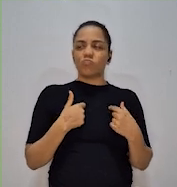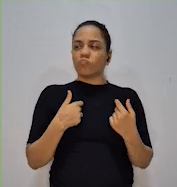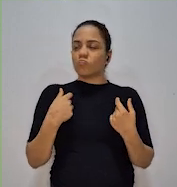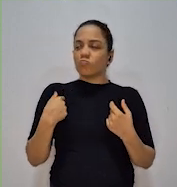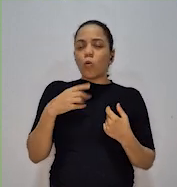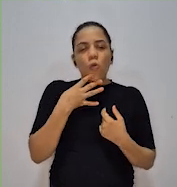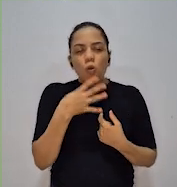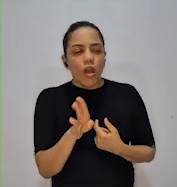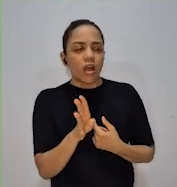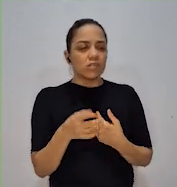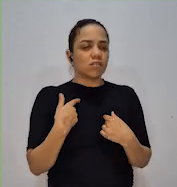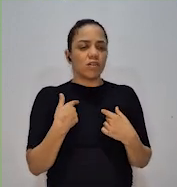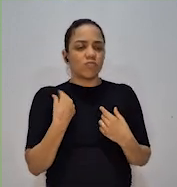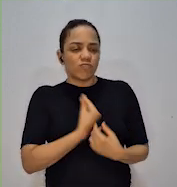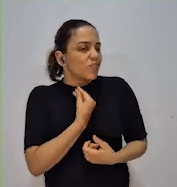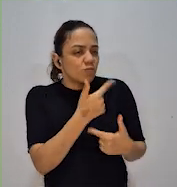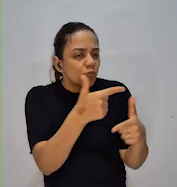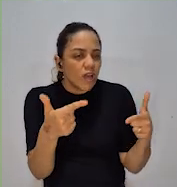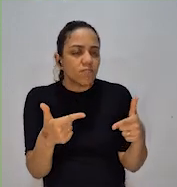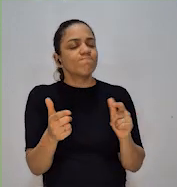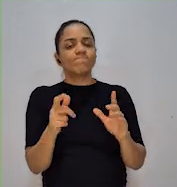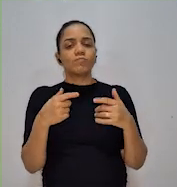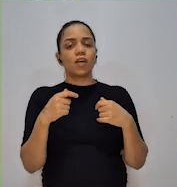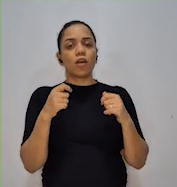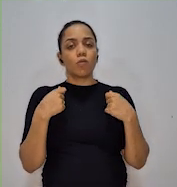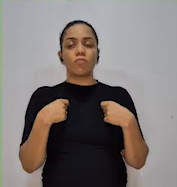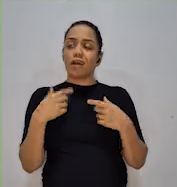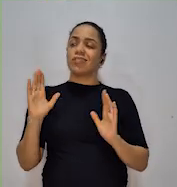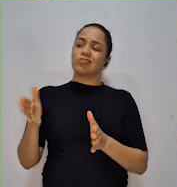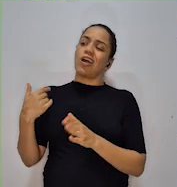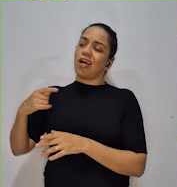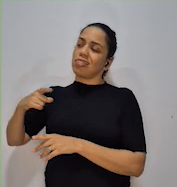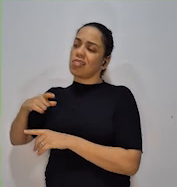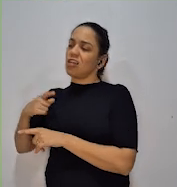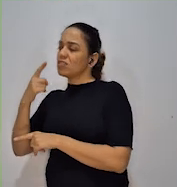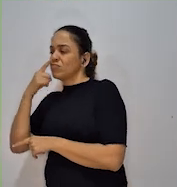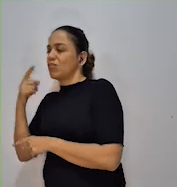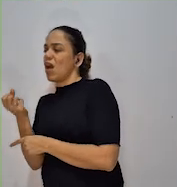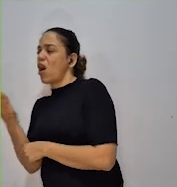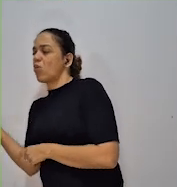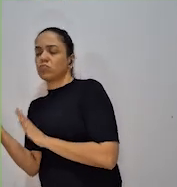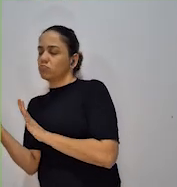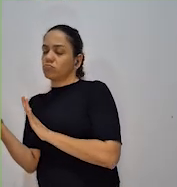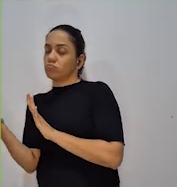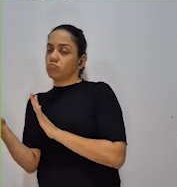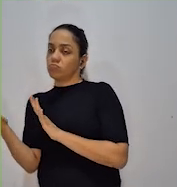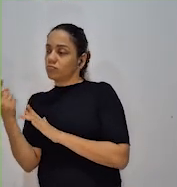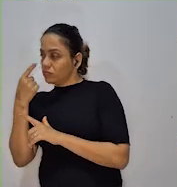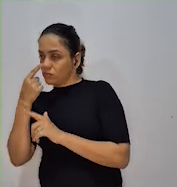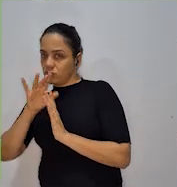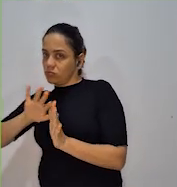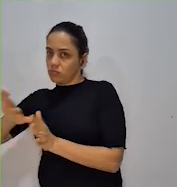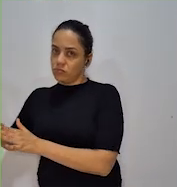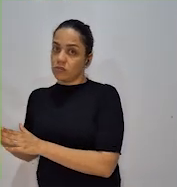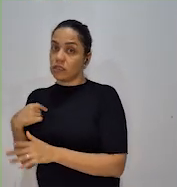não vivo. Porque com a diversidade que eu convivo, que eu vivo, eu tenho mais afinidade. A questão aqui não é uma questão de afinidade, aqui é uma